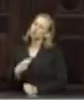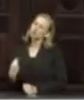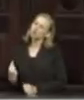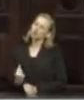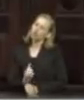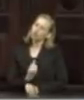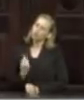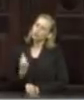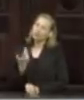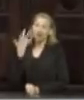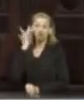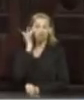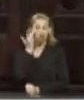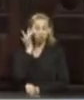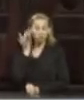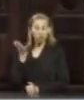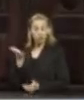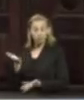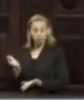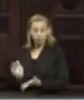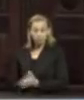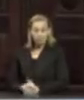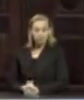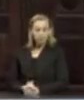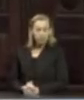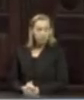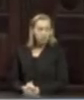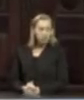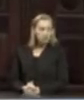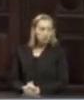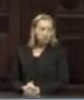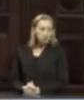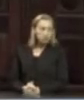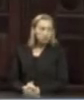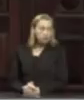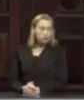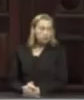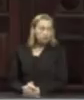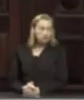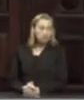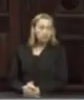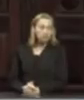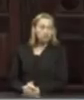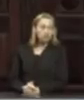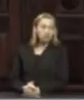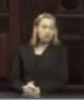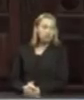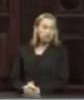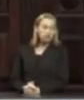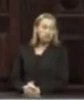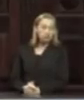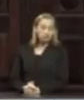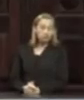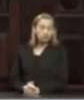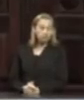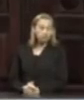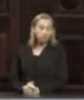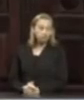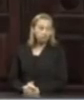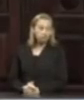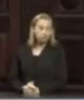Nós achamos que a situação no Rio de Janeiro não pode piorar, eis